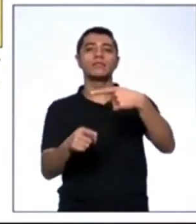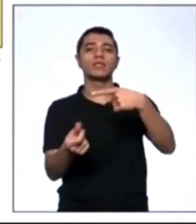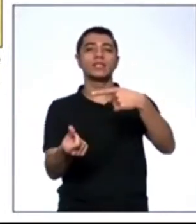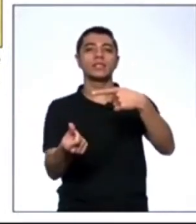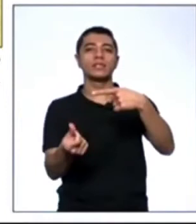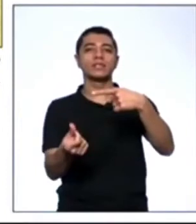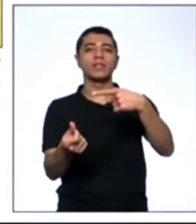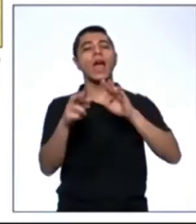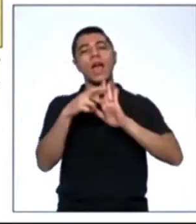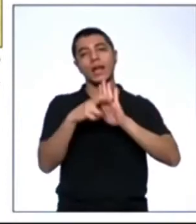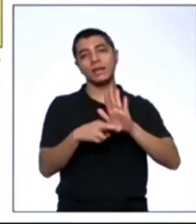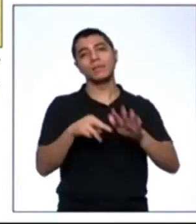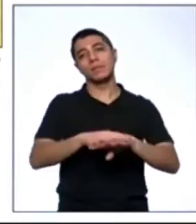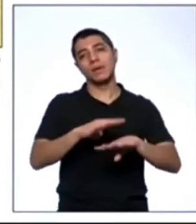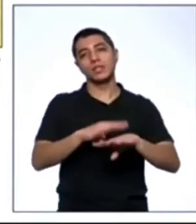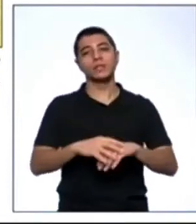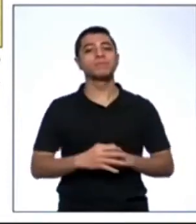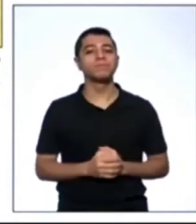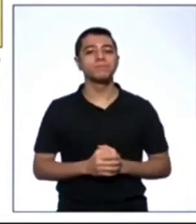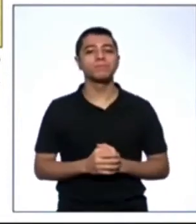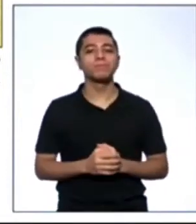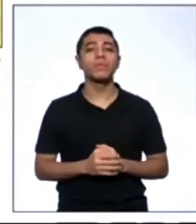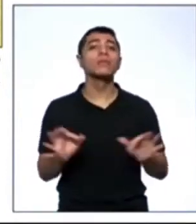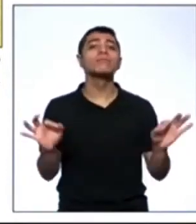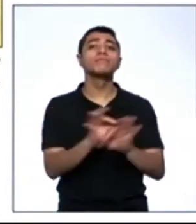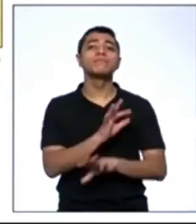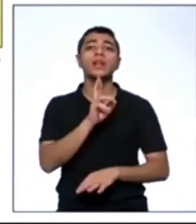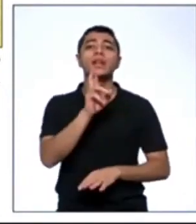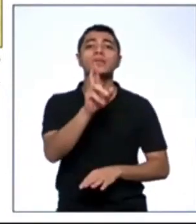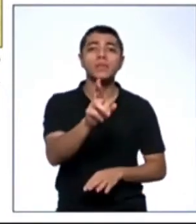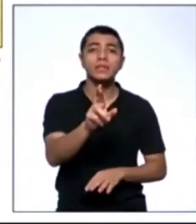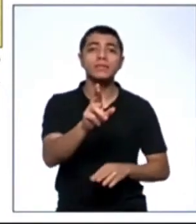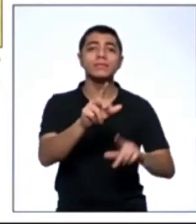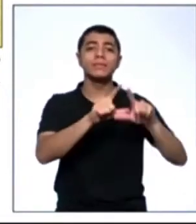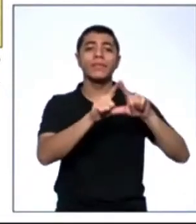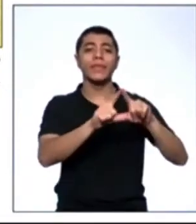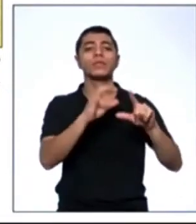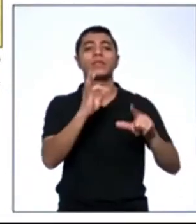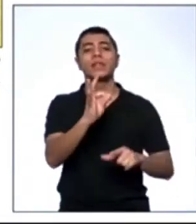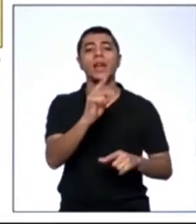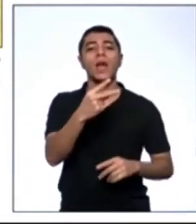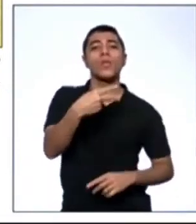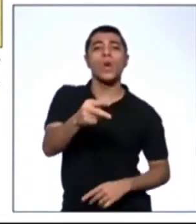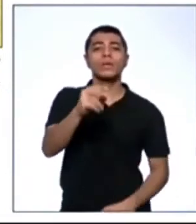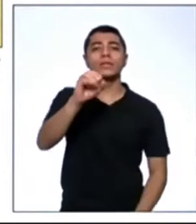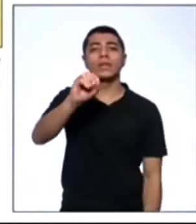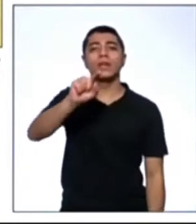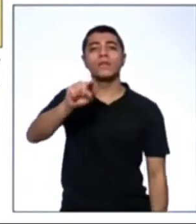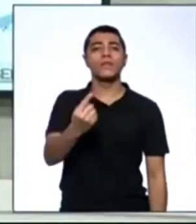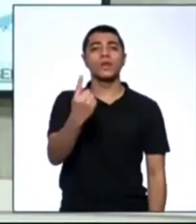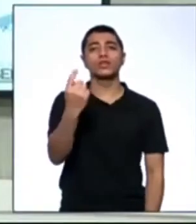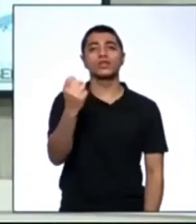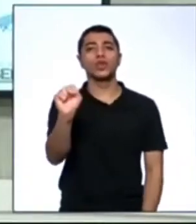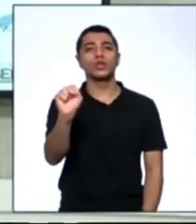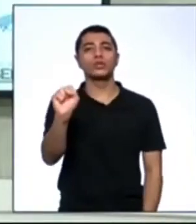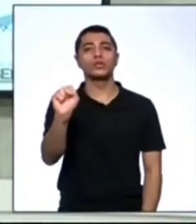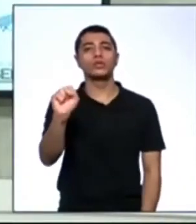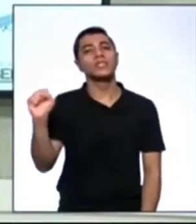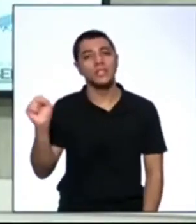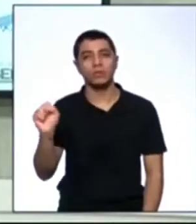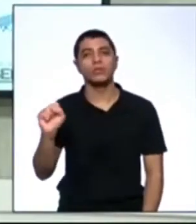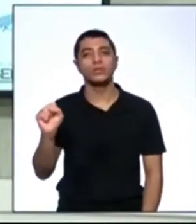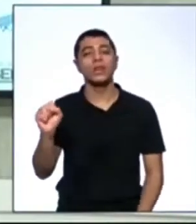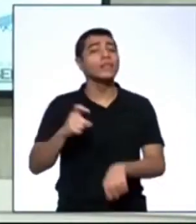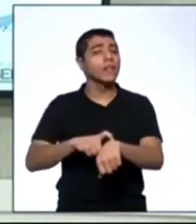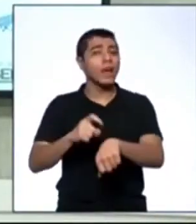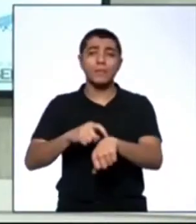40, vai dar, né, eliminando o metro aí, vai dar 0,18 segundos. Esse é o tempo mínimo. Deixa comigo aqui, ó.